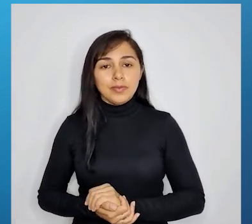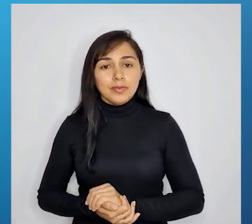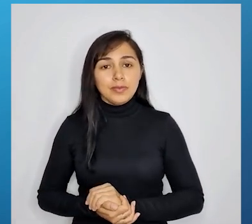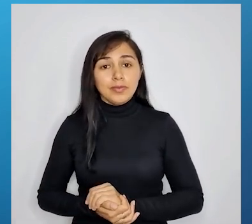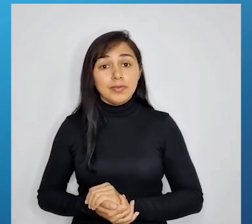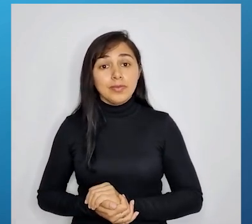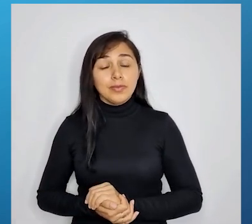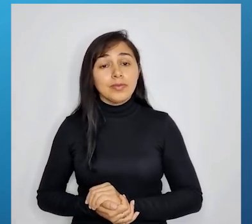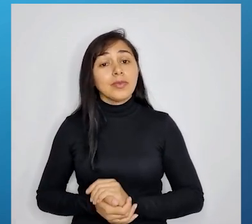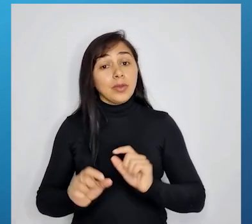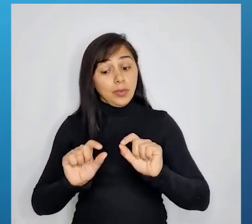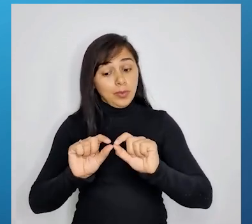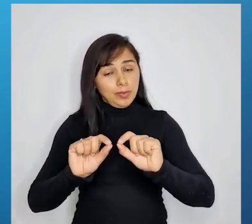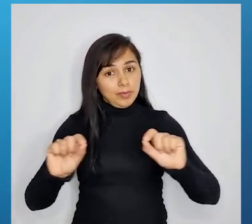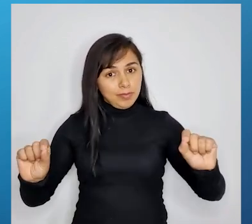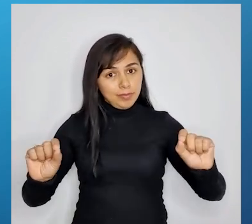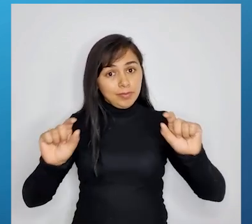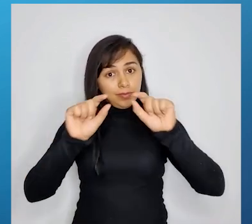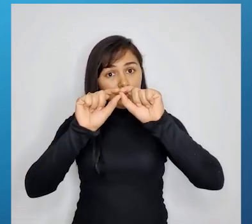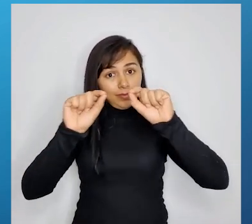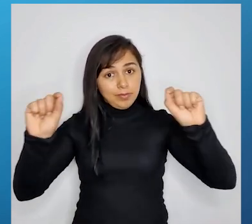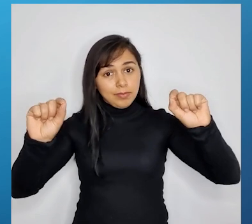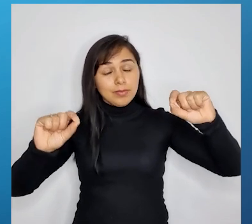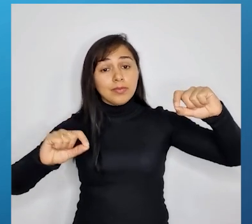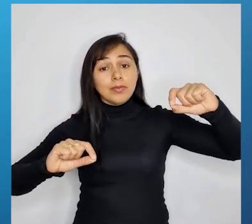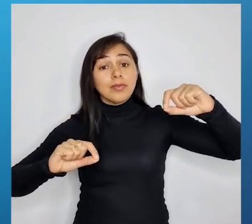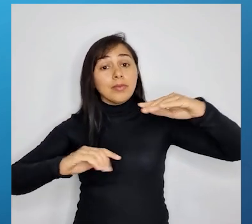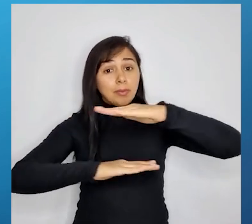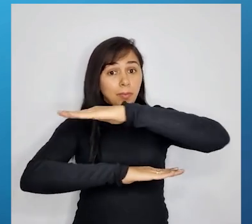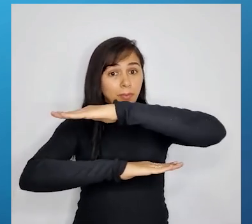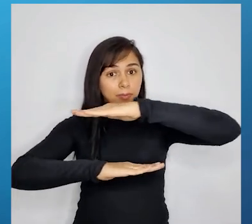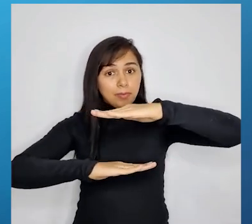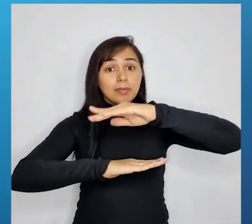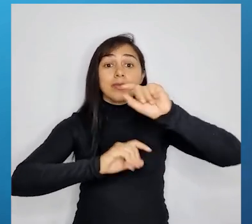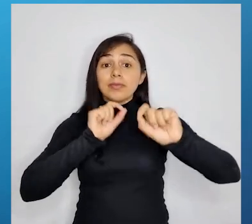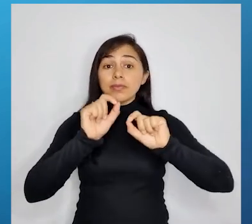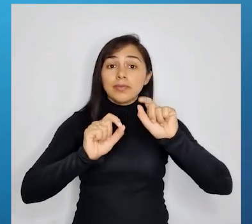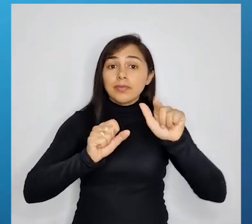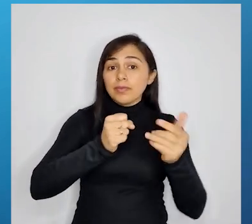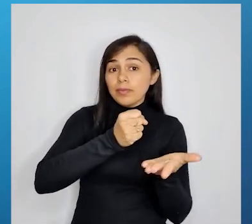bases do trapézio. Ou seja, aqui a gente tem a base menor, base maior